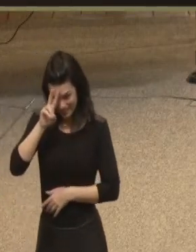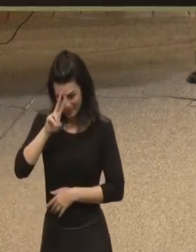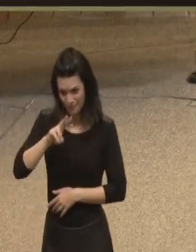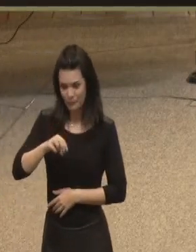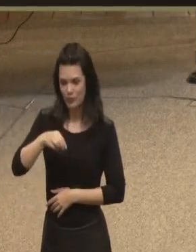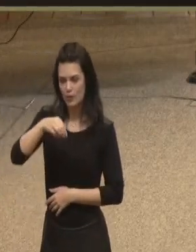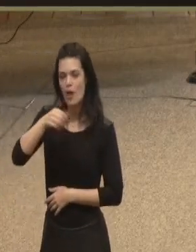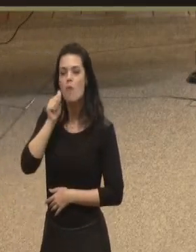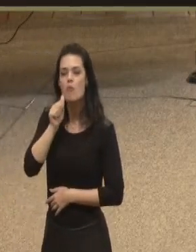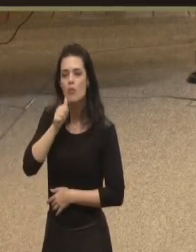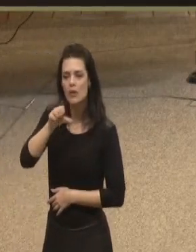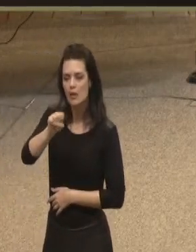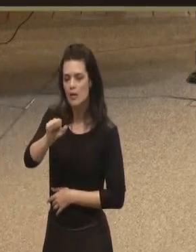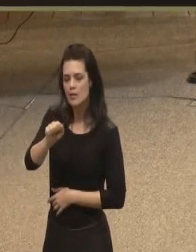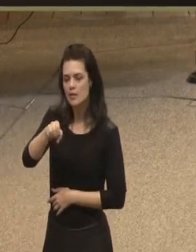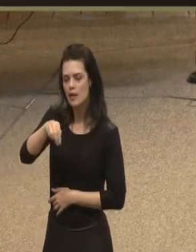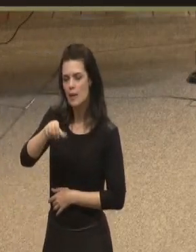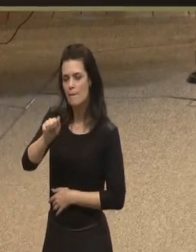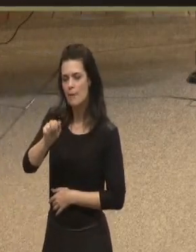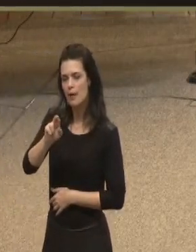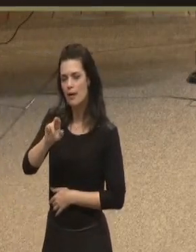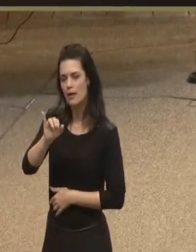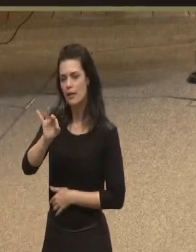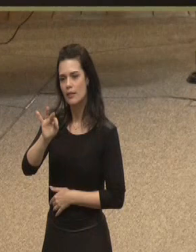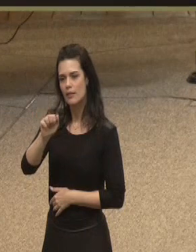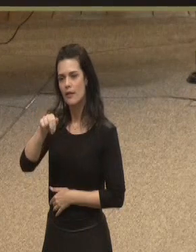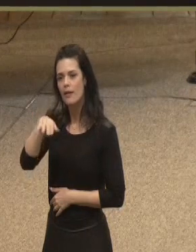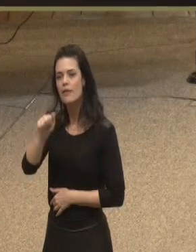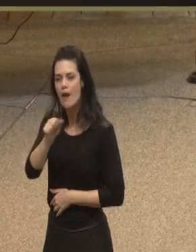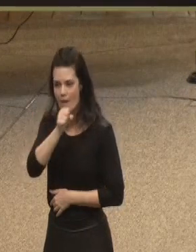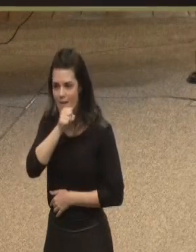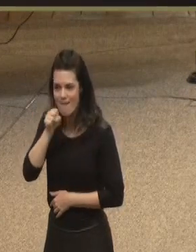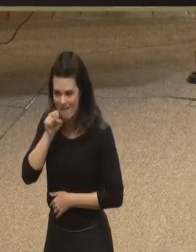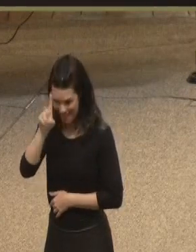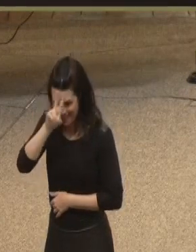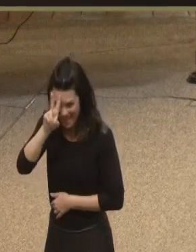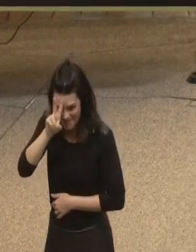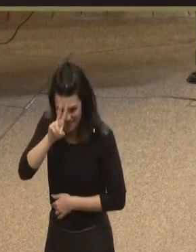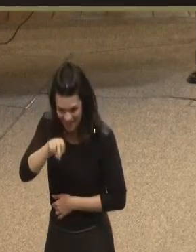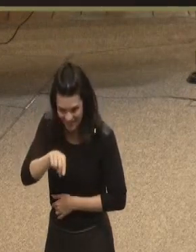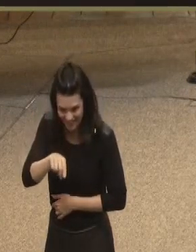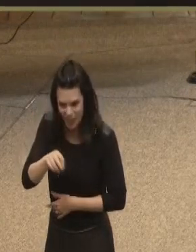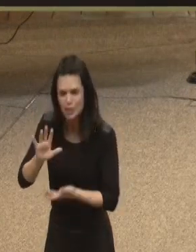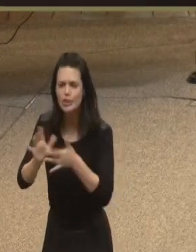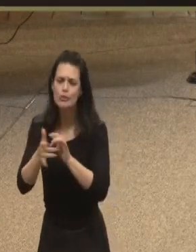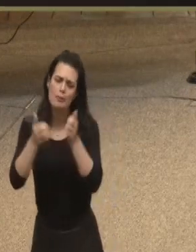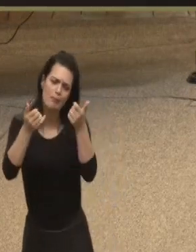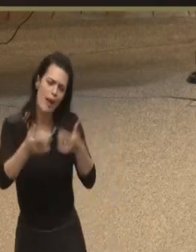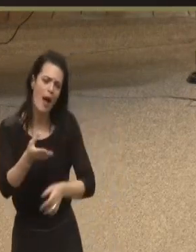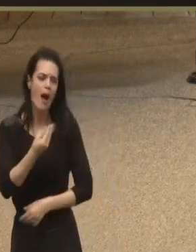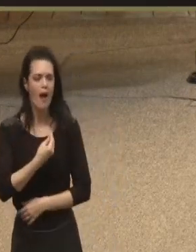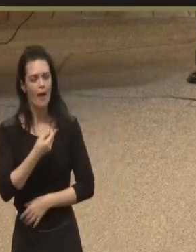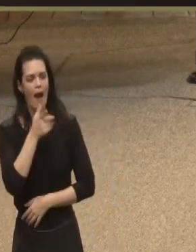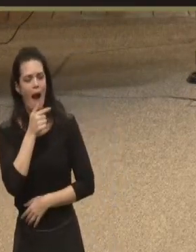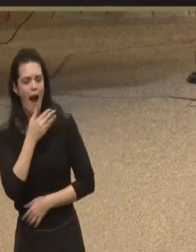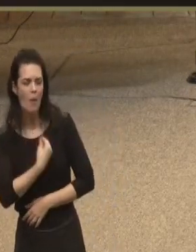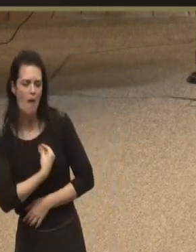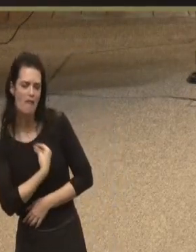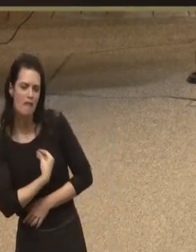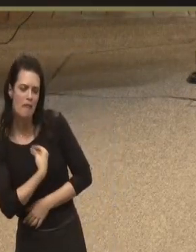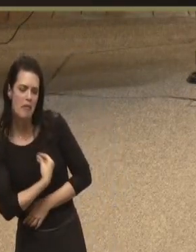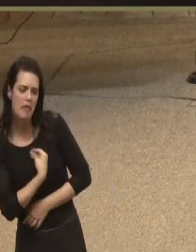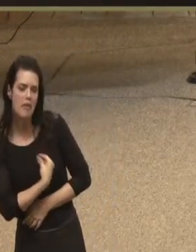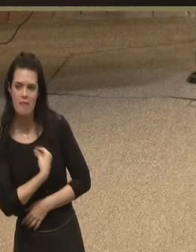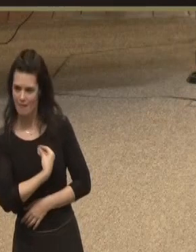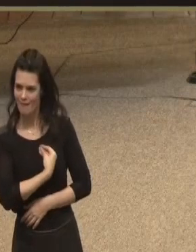diz que ele era a água viva, e quando ele fala sobre uma água viva, a compreensão daquela mulher foi